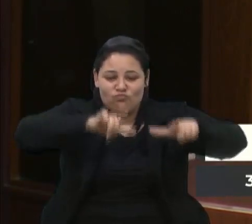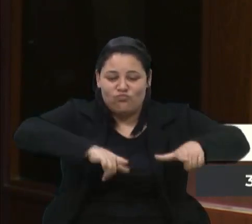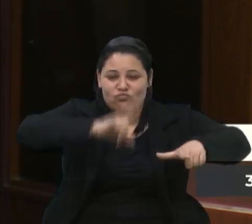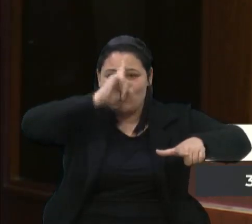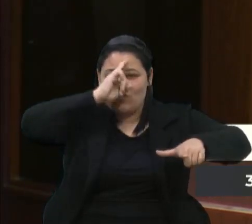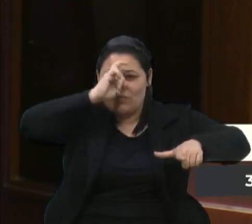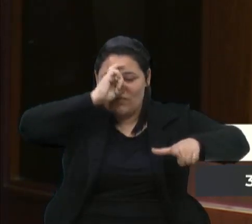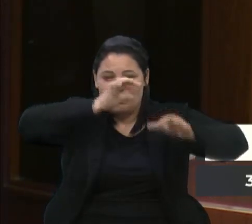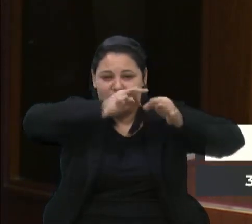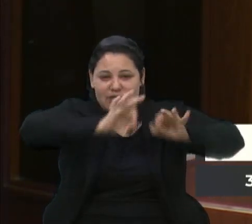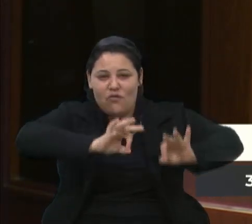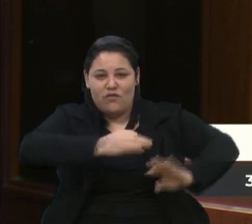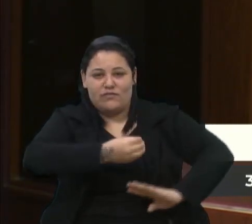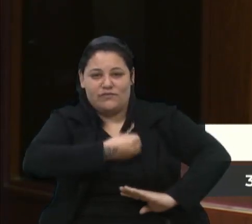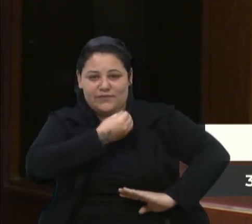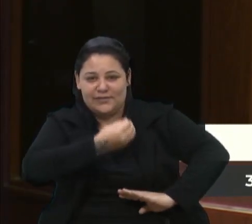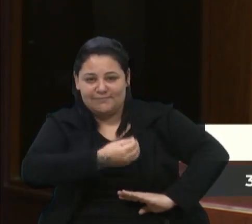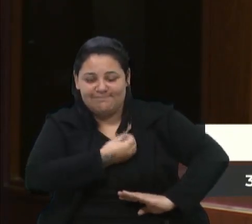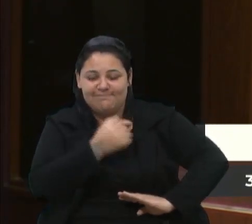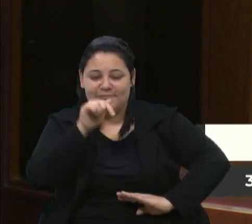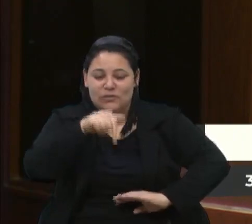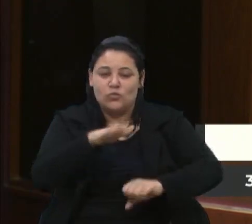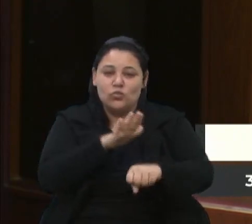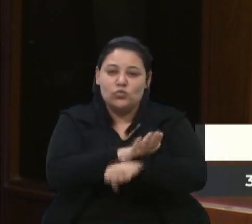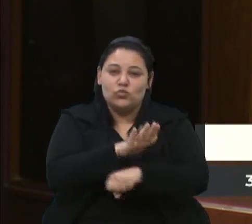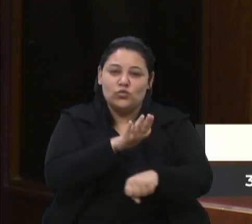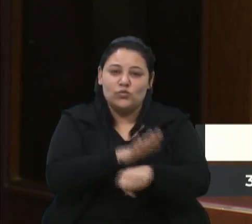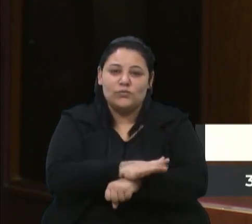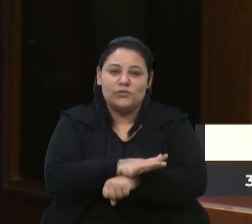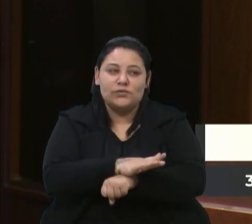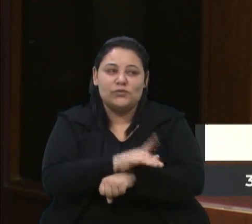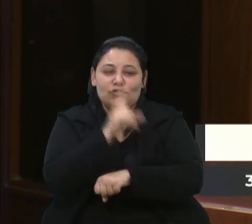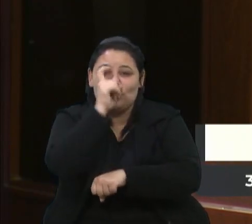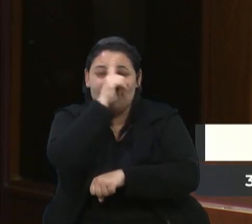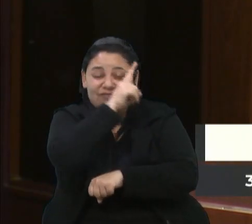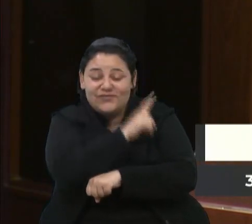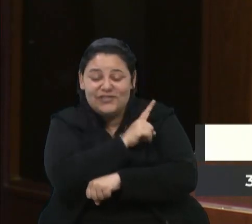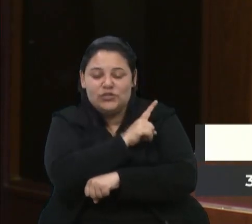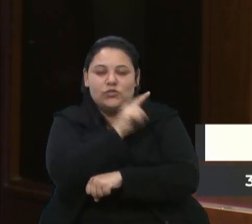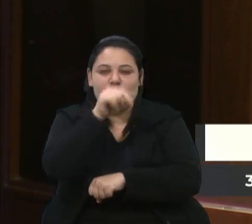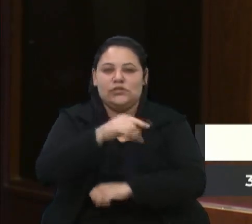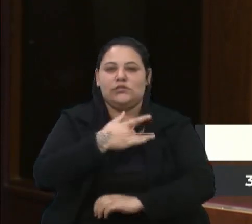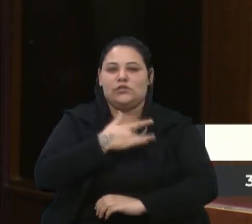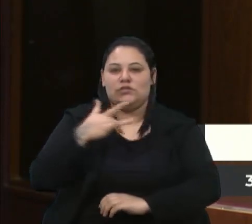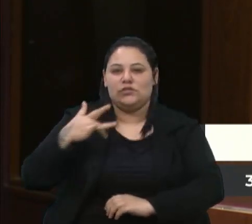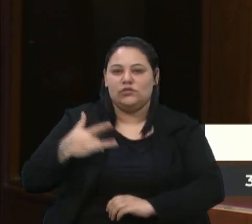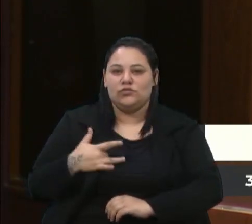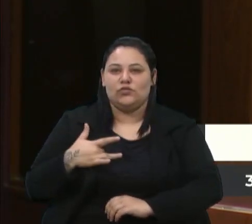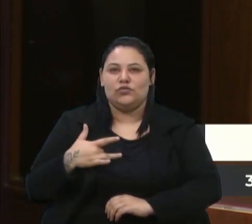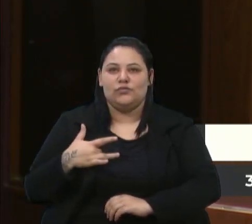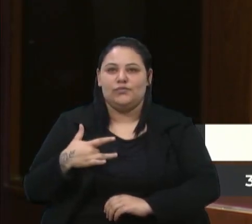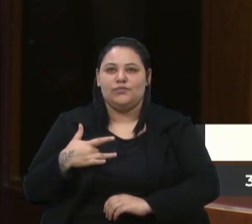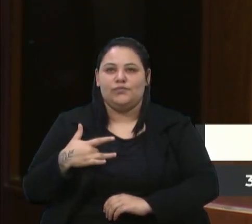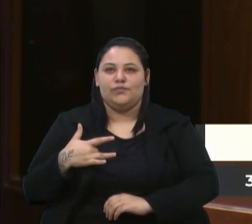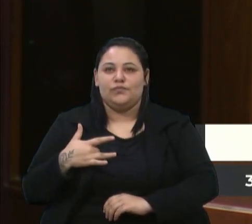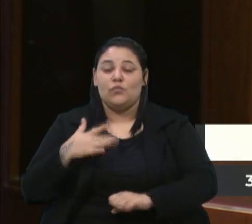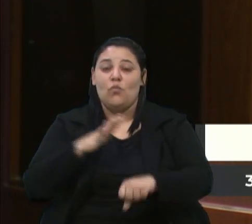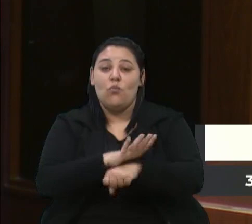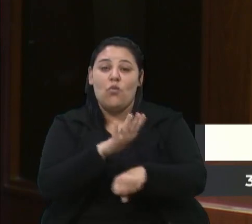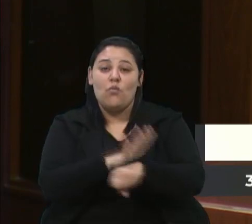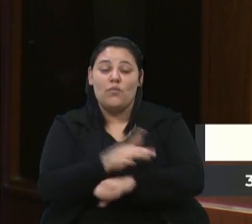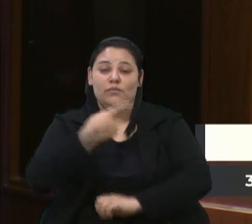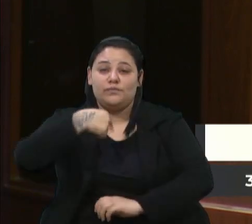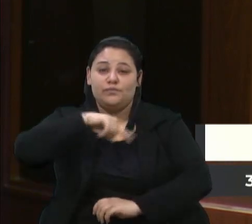salvarão vidas em um momento crítico da nossa saúde. em um momento onde a